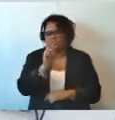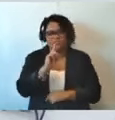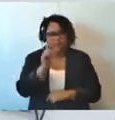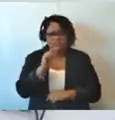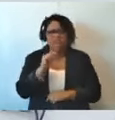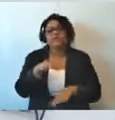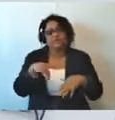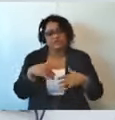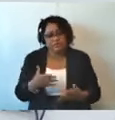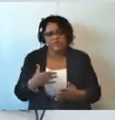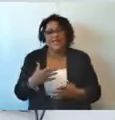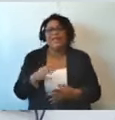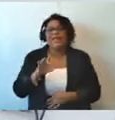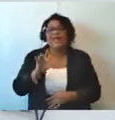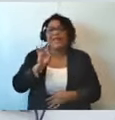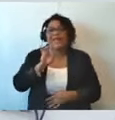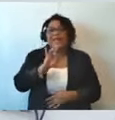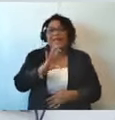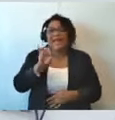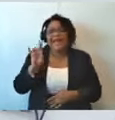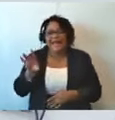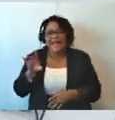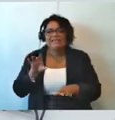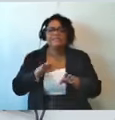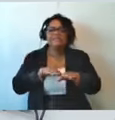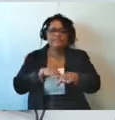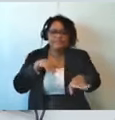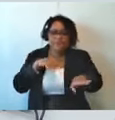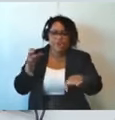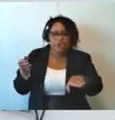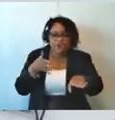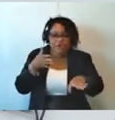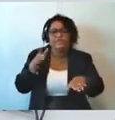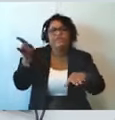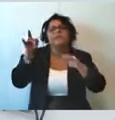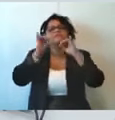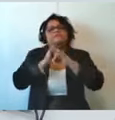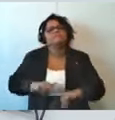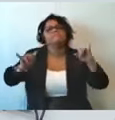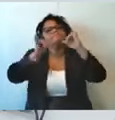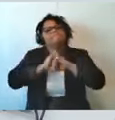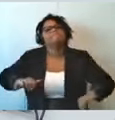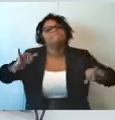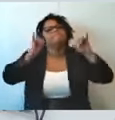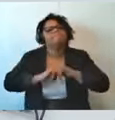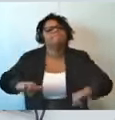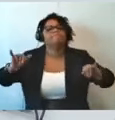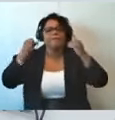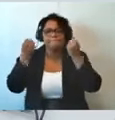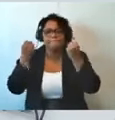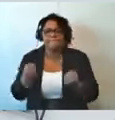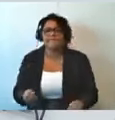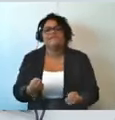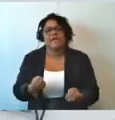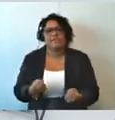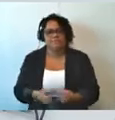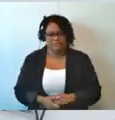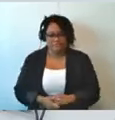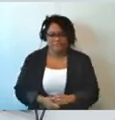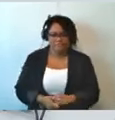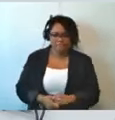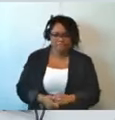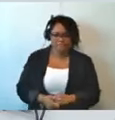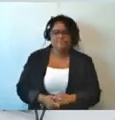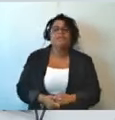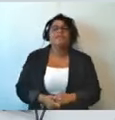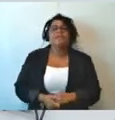eles fazem uma campanha assim, muito forte, grande, de peso, sabe? Então, eu acho que isso